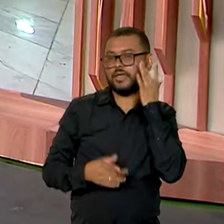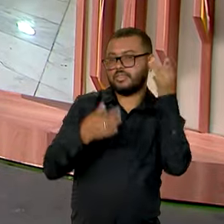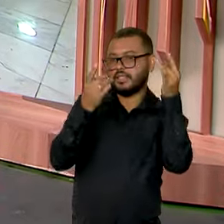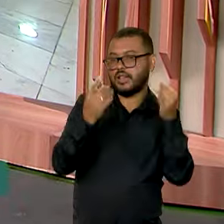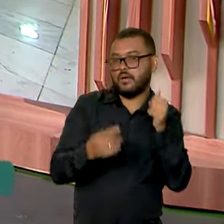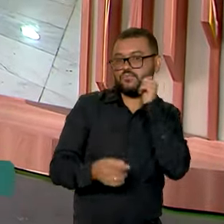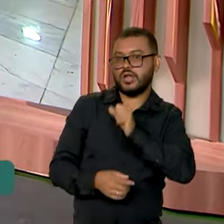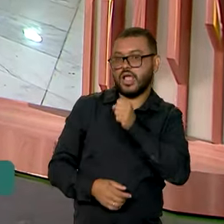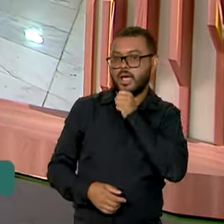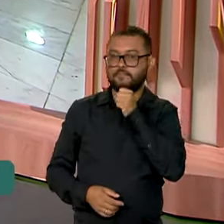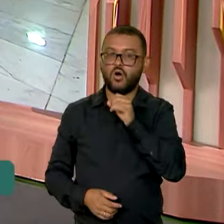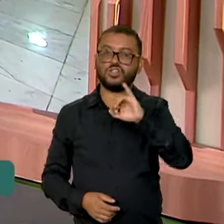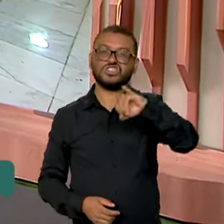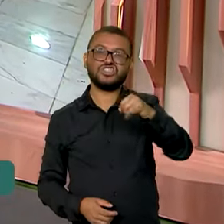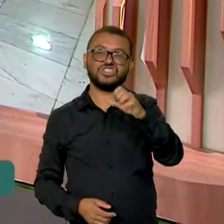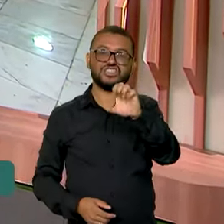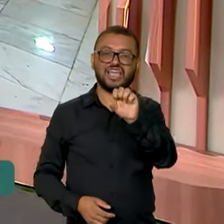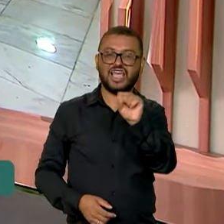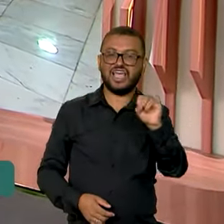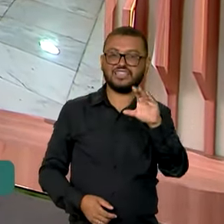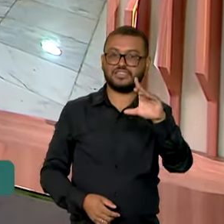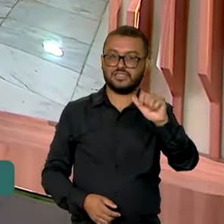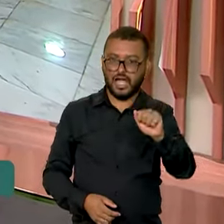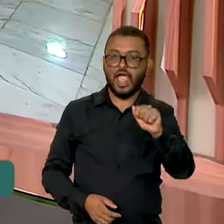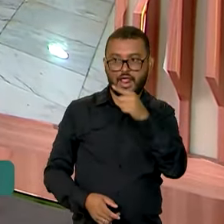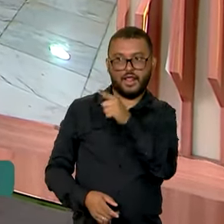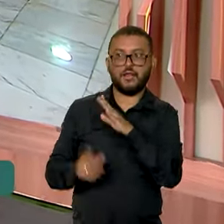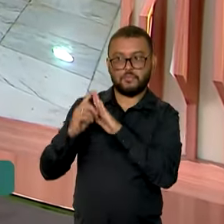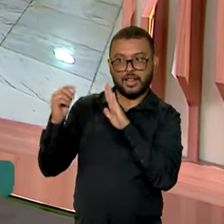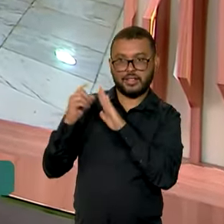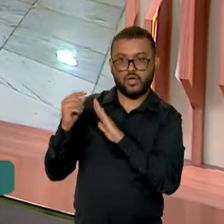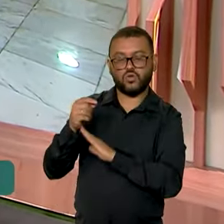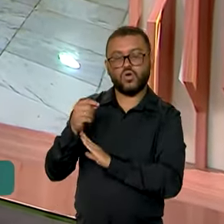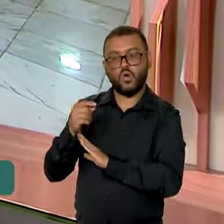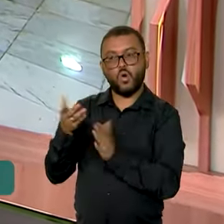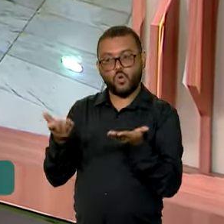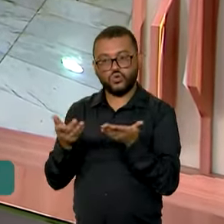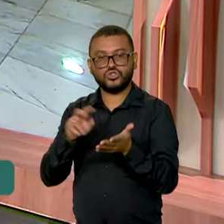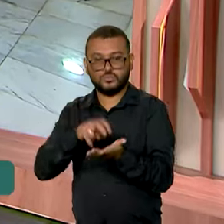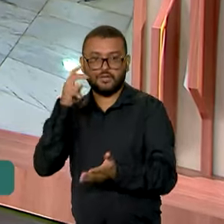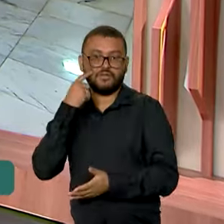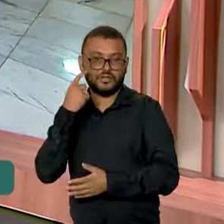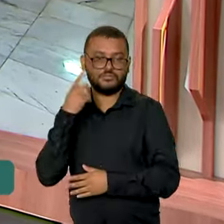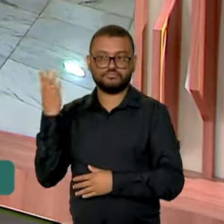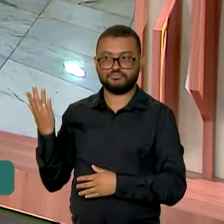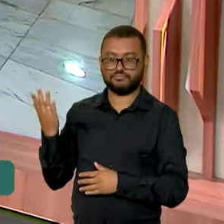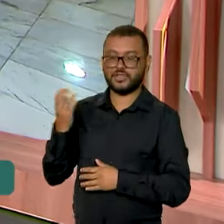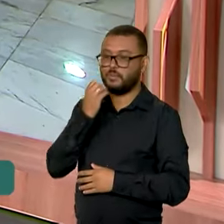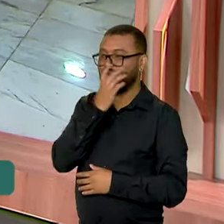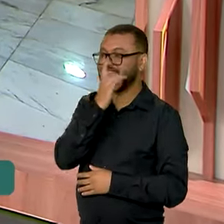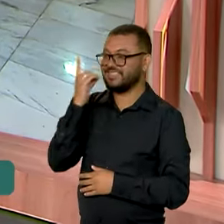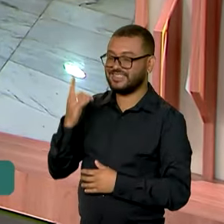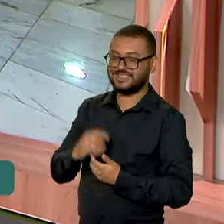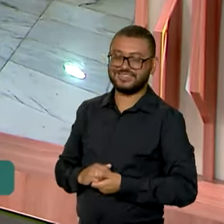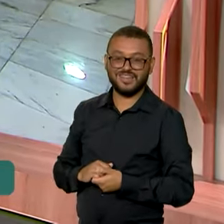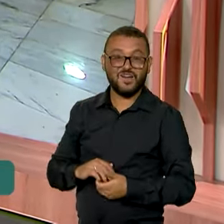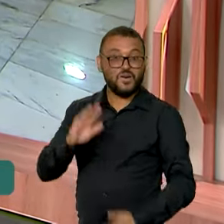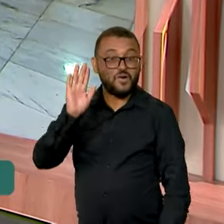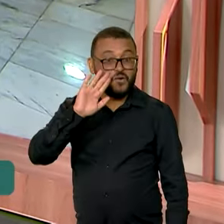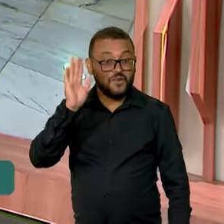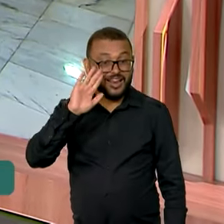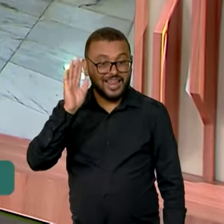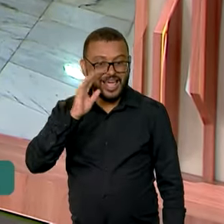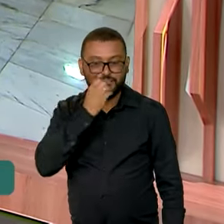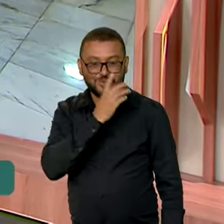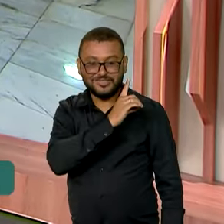detalhes com a repórter Jéssica Gonçalves, que está lá e vai participar desse café da manhã. Bom dia, Jéssica. Oi, Vanessa. Bom dia